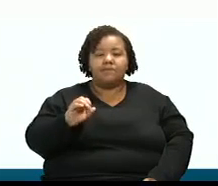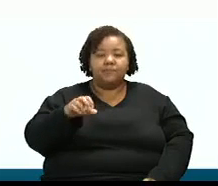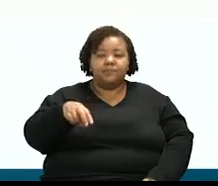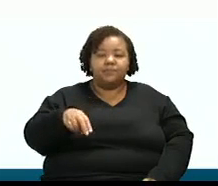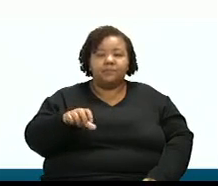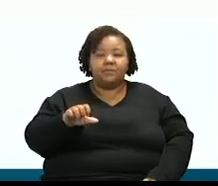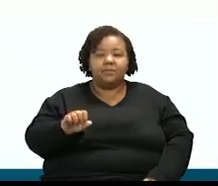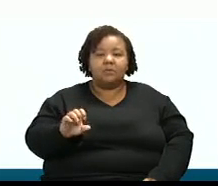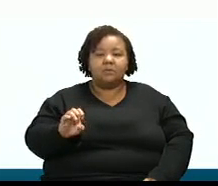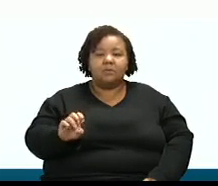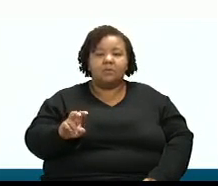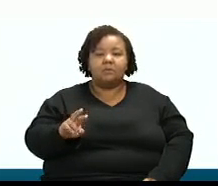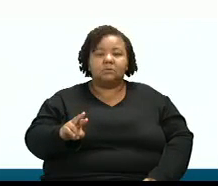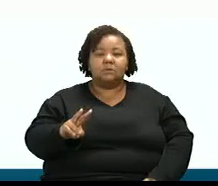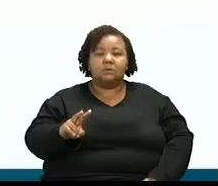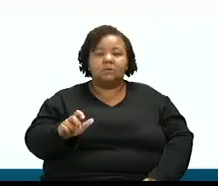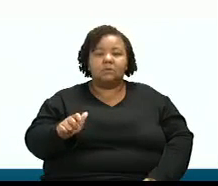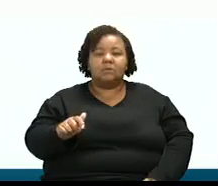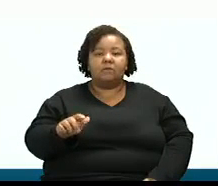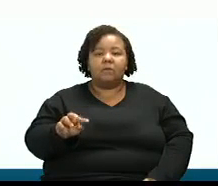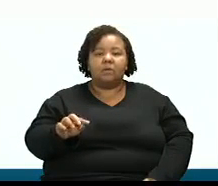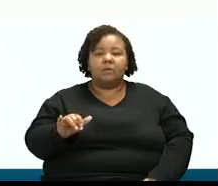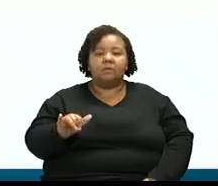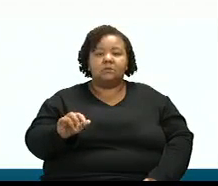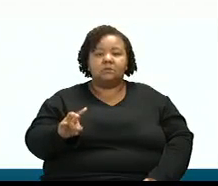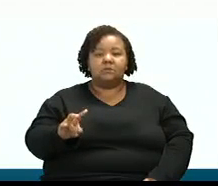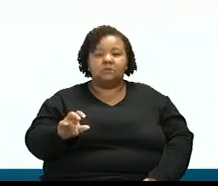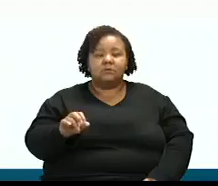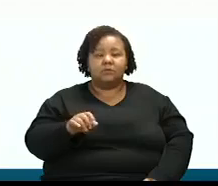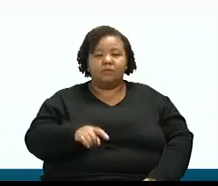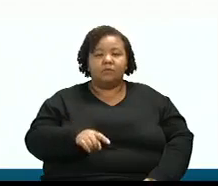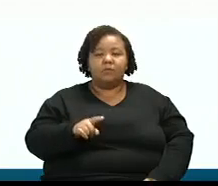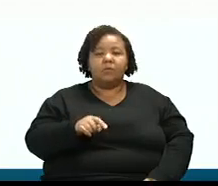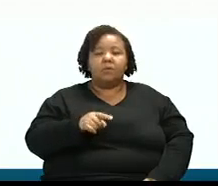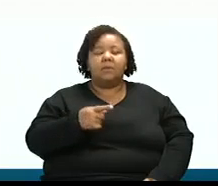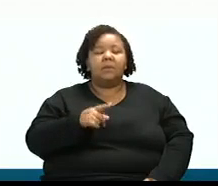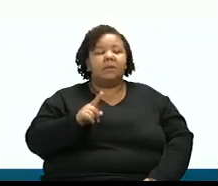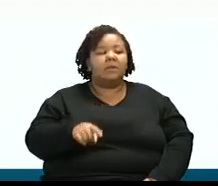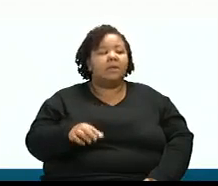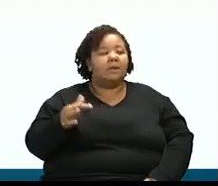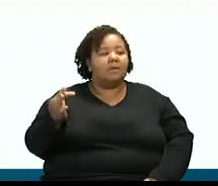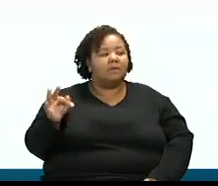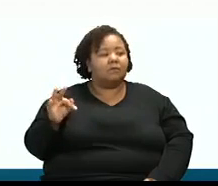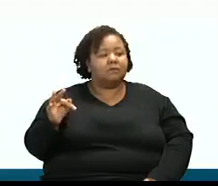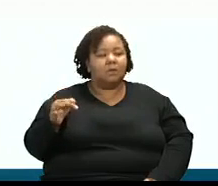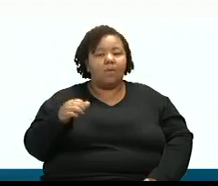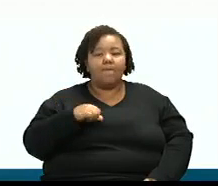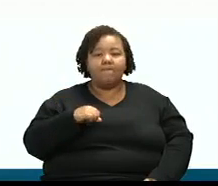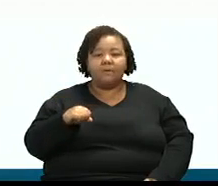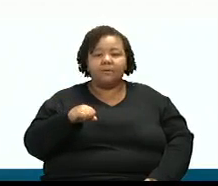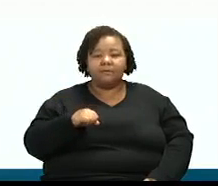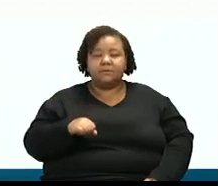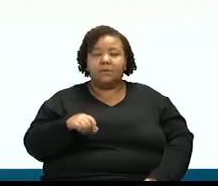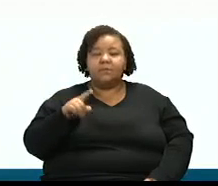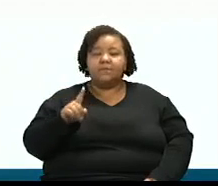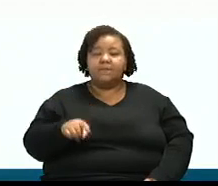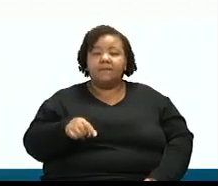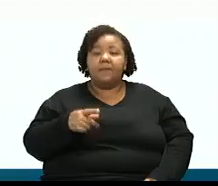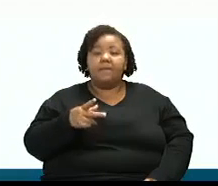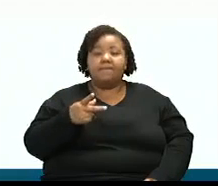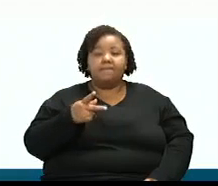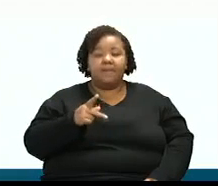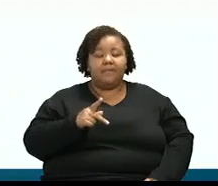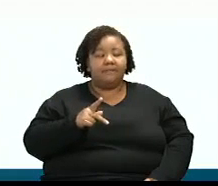conservativo, ele admite uma função potencial. Quem que é essa função potencial? É uma função